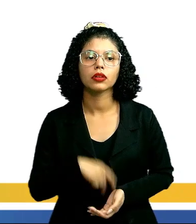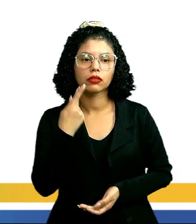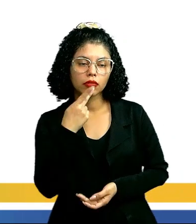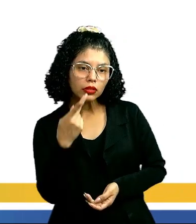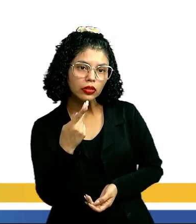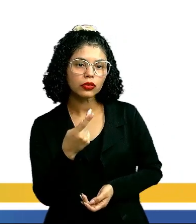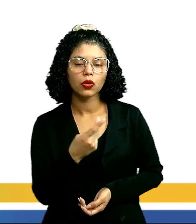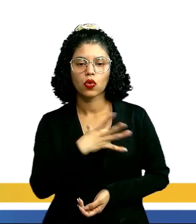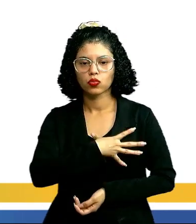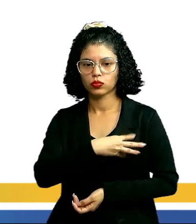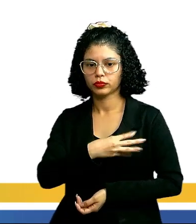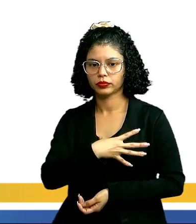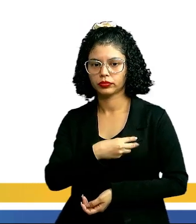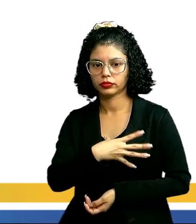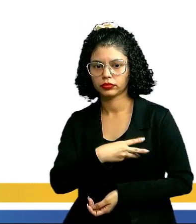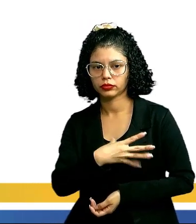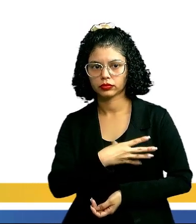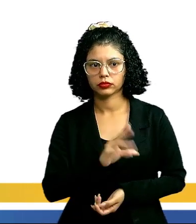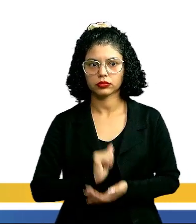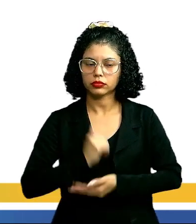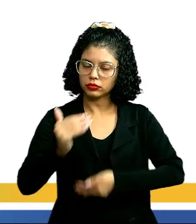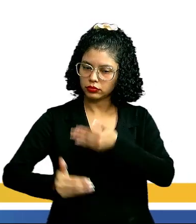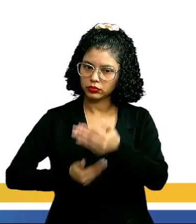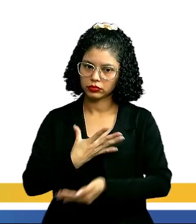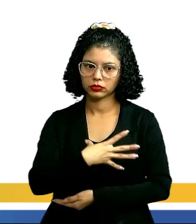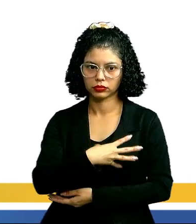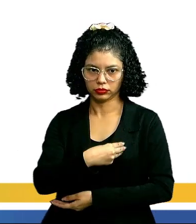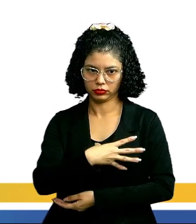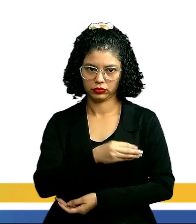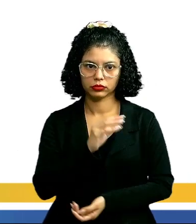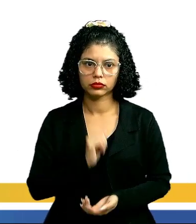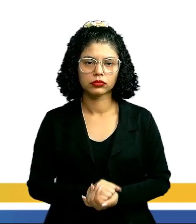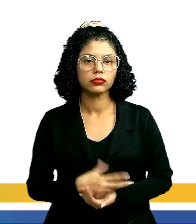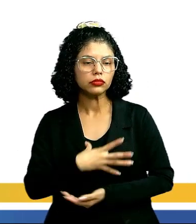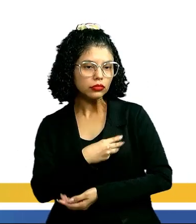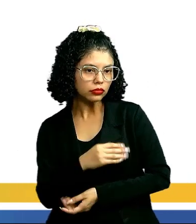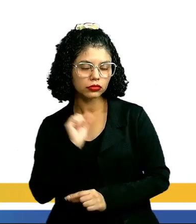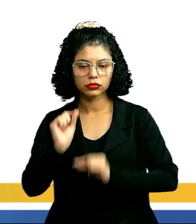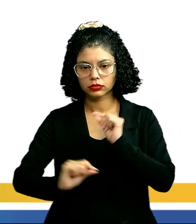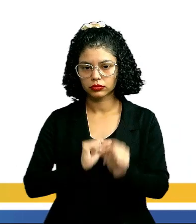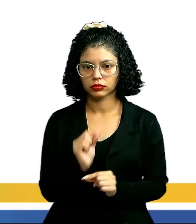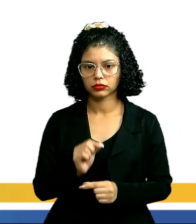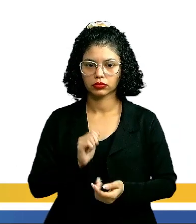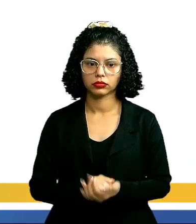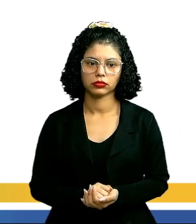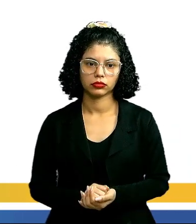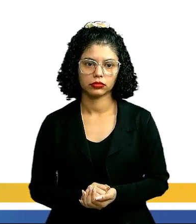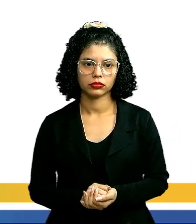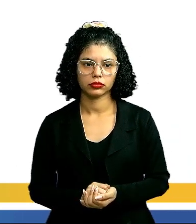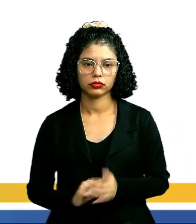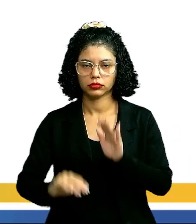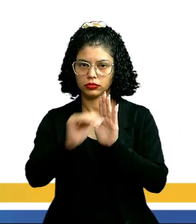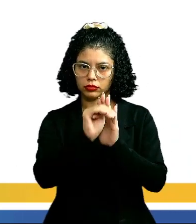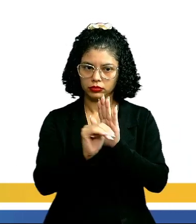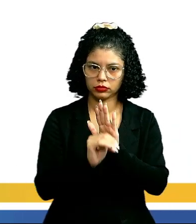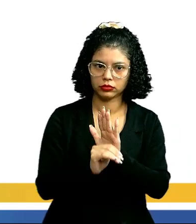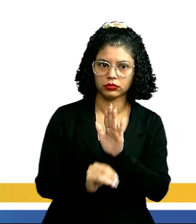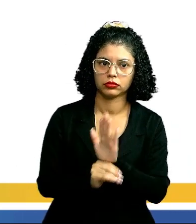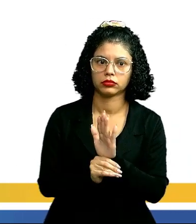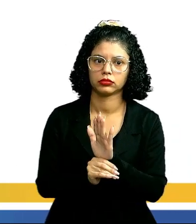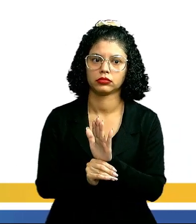Falando de mamíferos, desenvolvimento embrionário de mamíferos. Os mamíferos, eles são